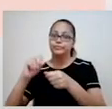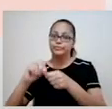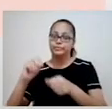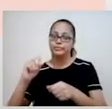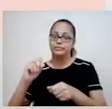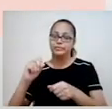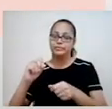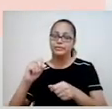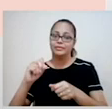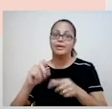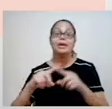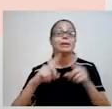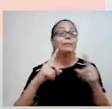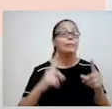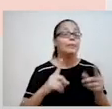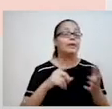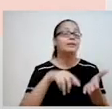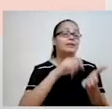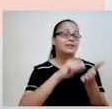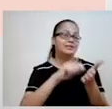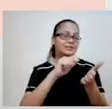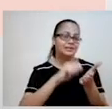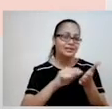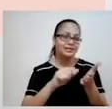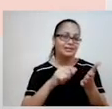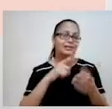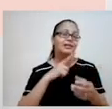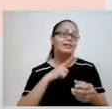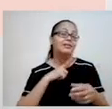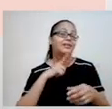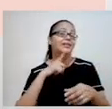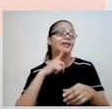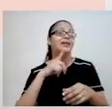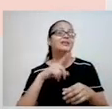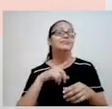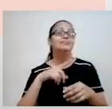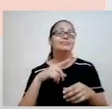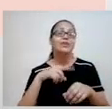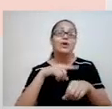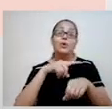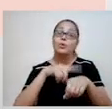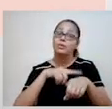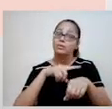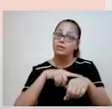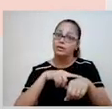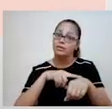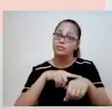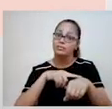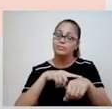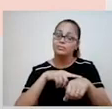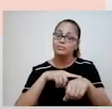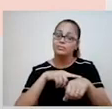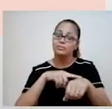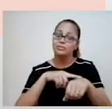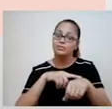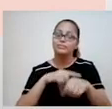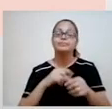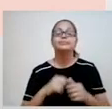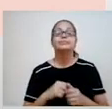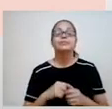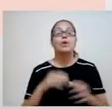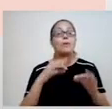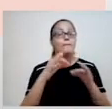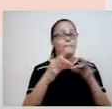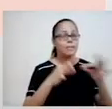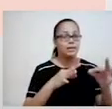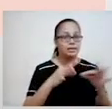Só que na escrita eu tenho tempo. O meu planejamento e a minha execução, elas não